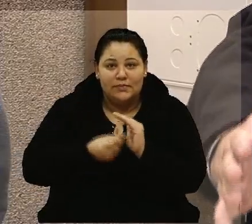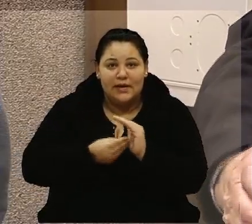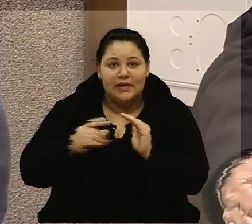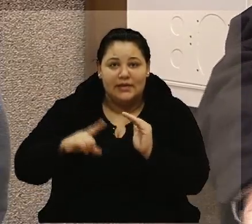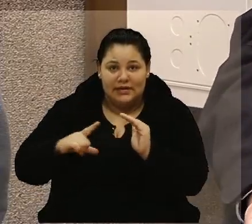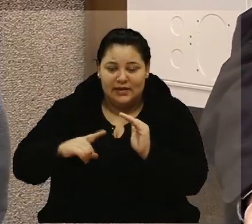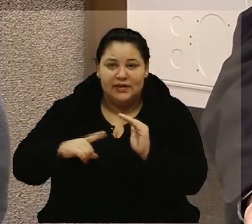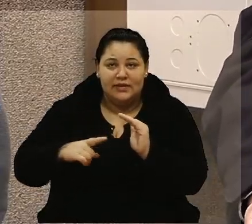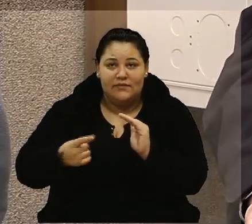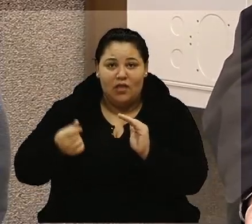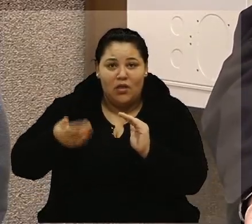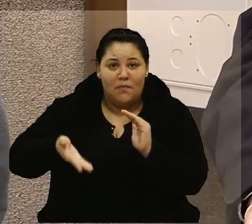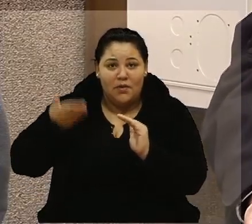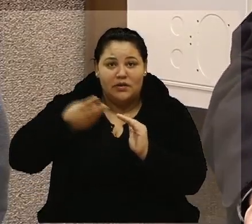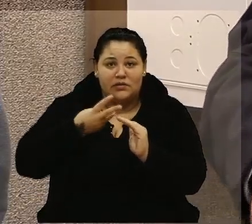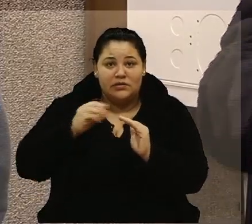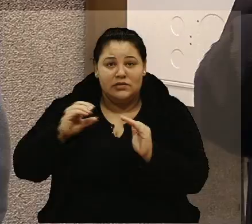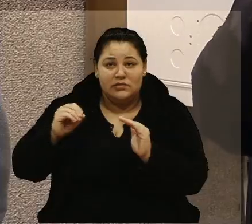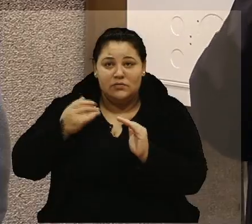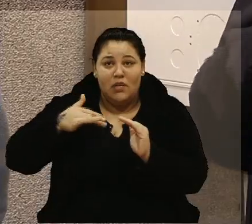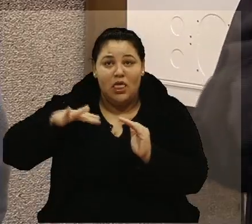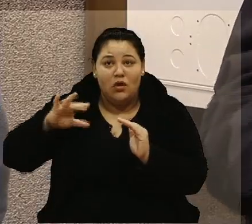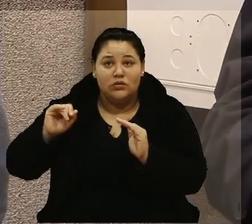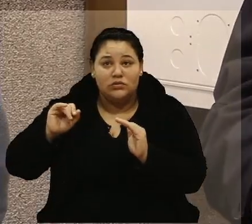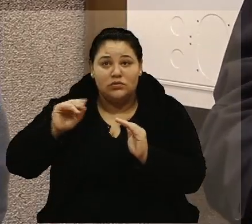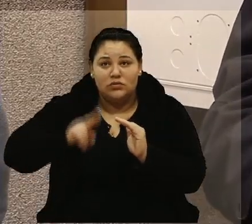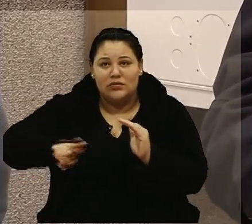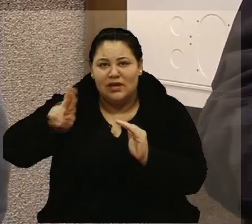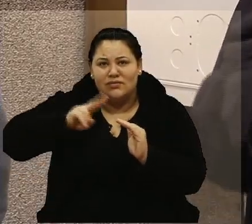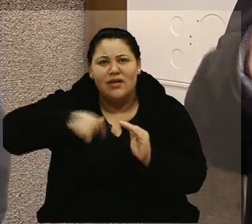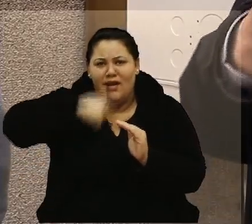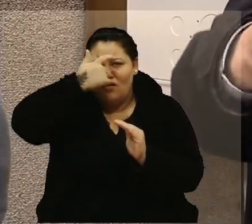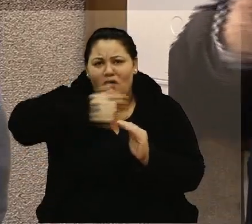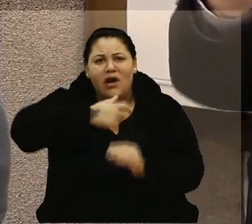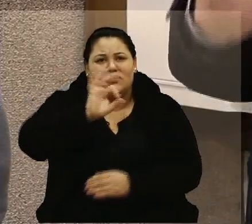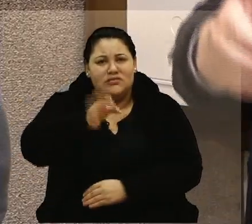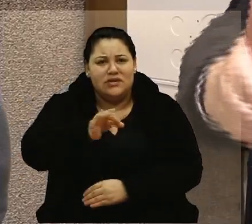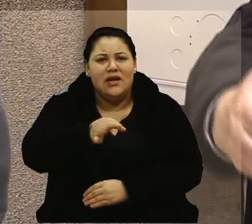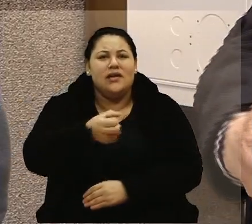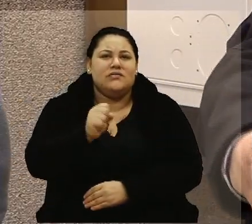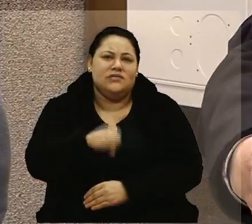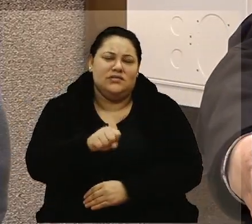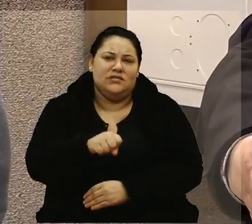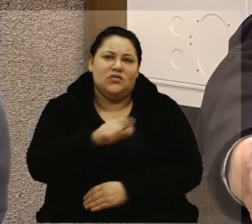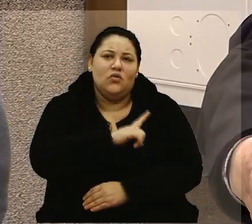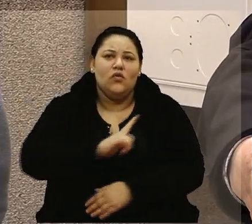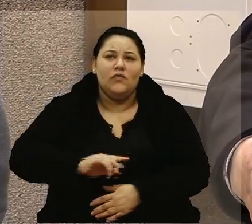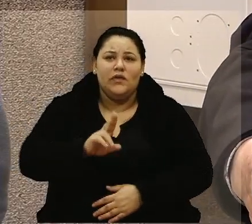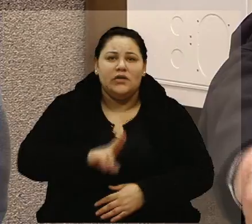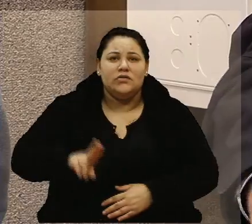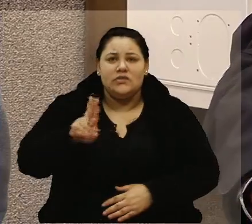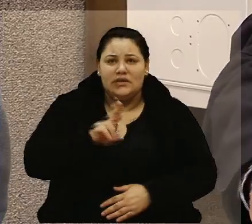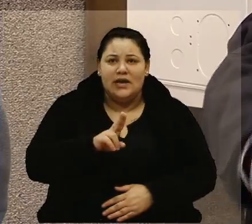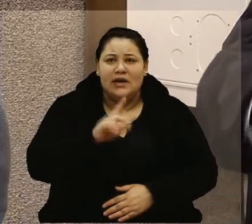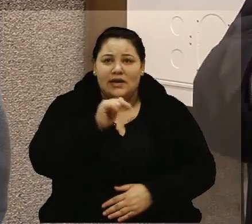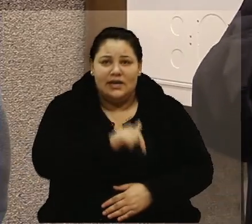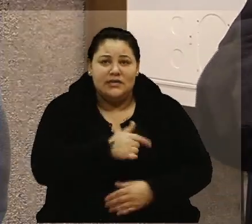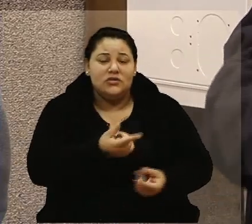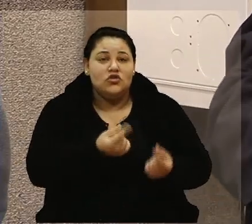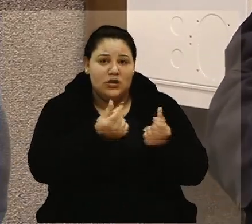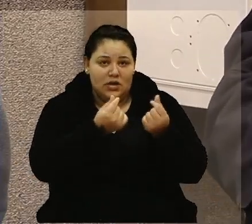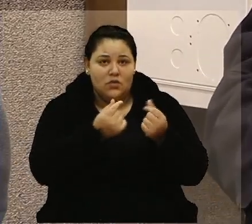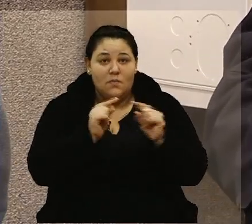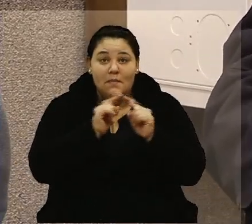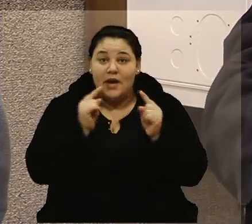superiores a 300 milhões aplicados. Eu acho que é correto o governo se utilizar desses 80 milhões. Tá? Mas